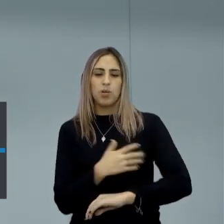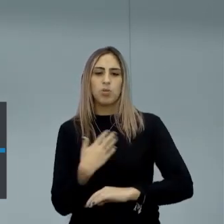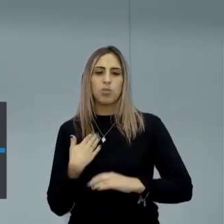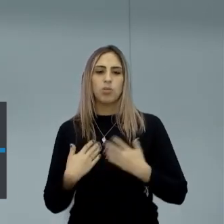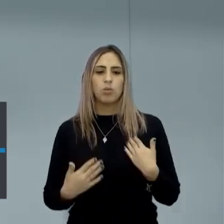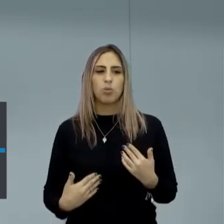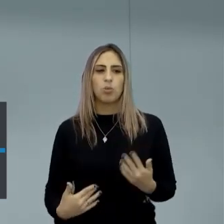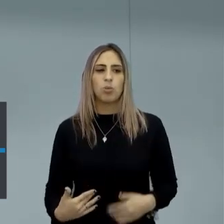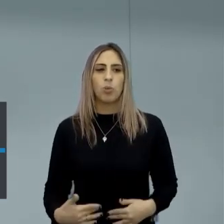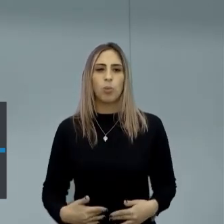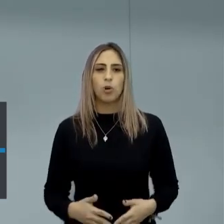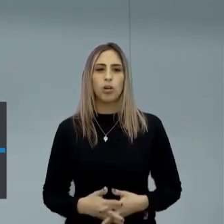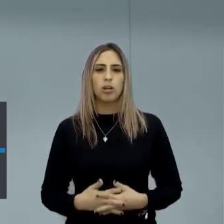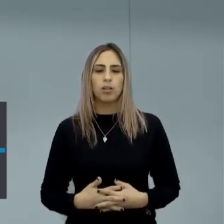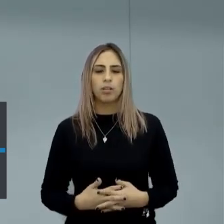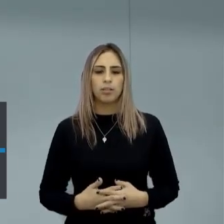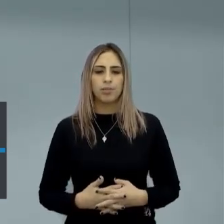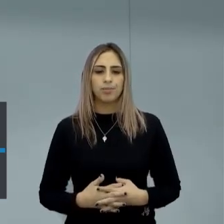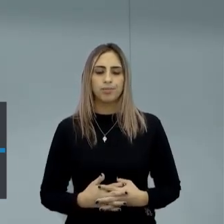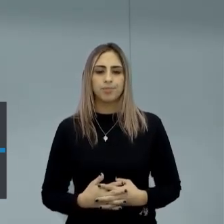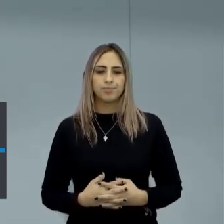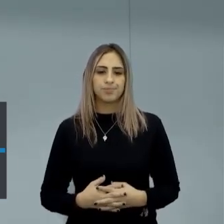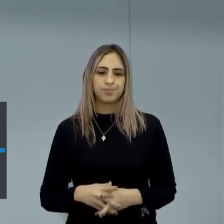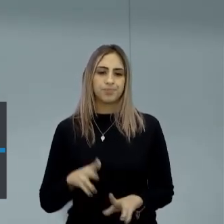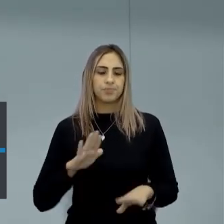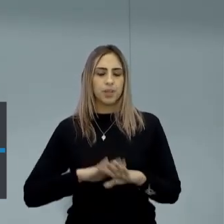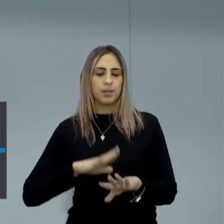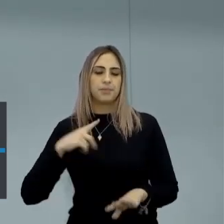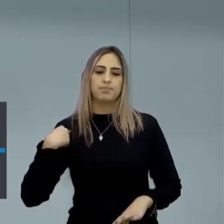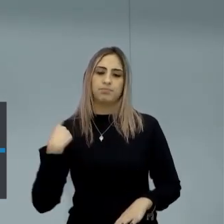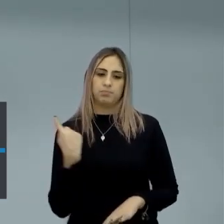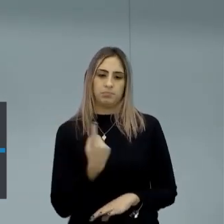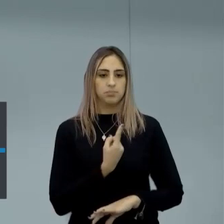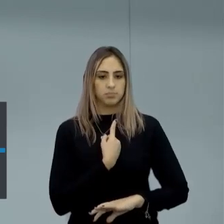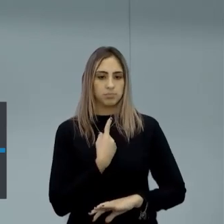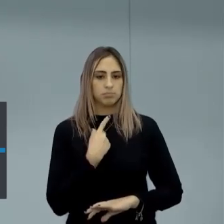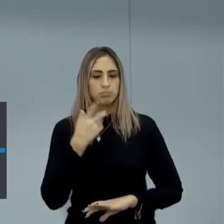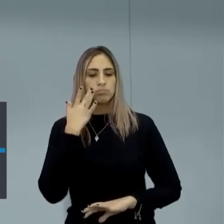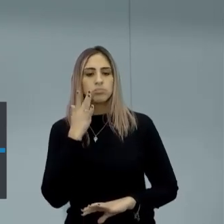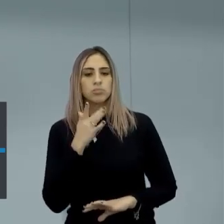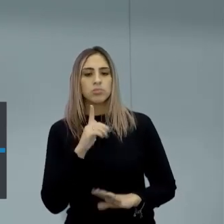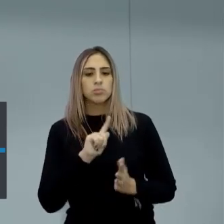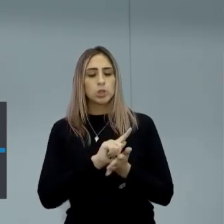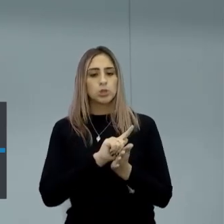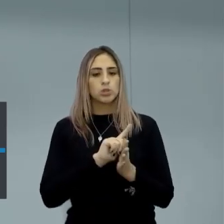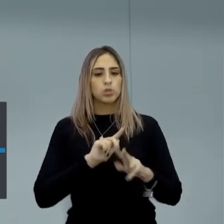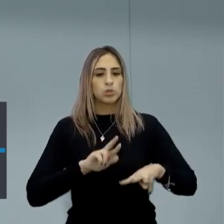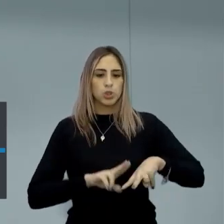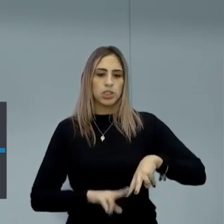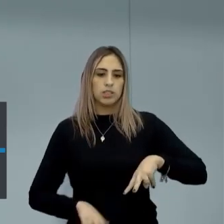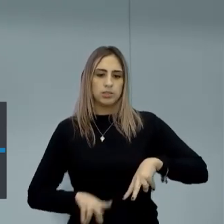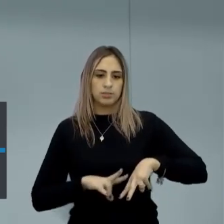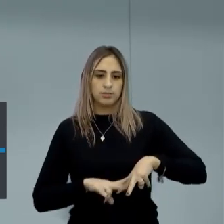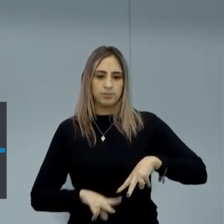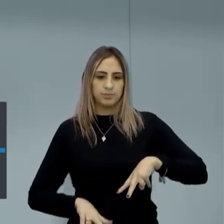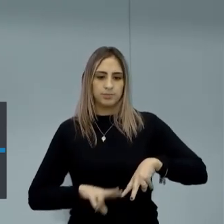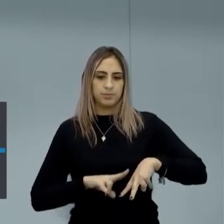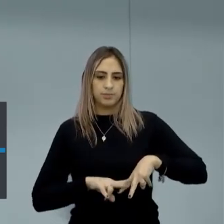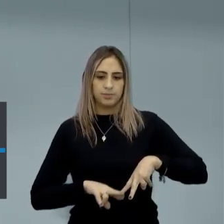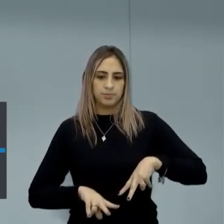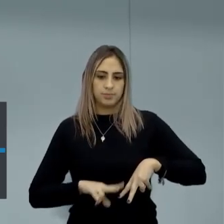que se constroem esses personagens? Que por mais que o gênero não seja um